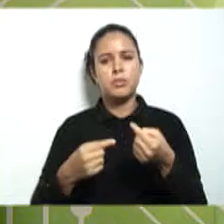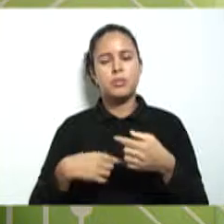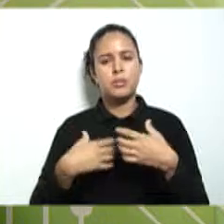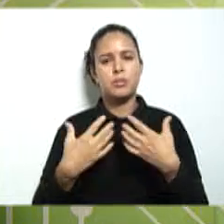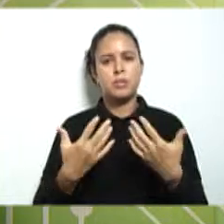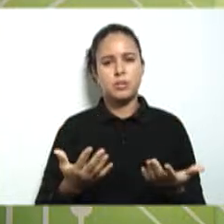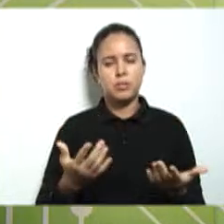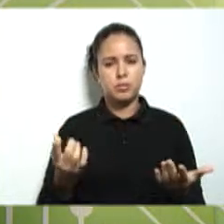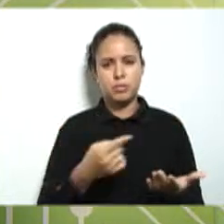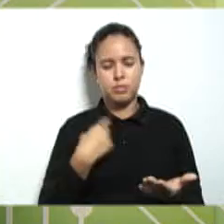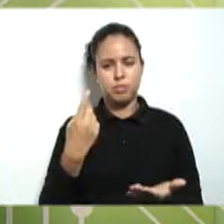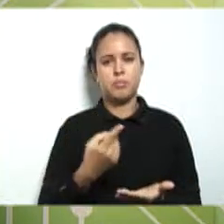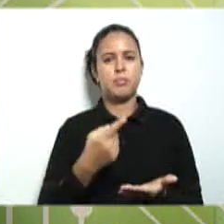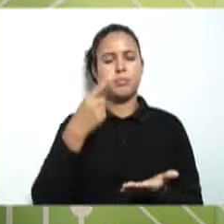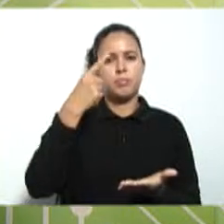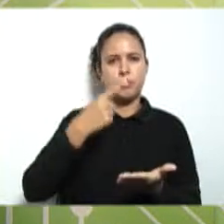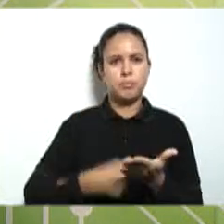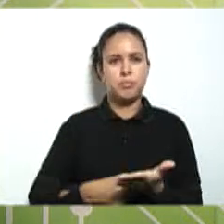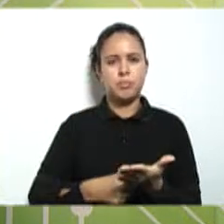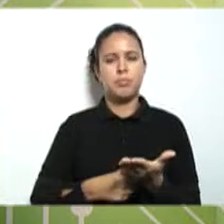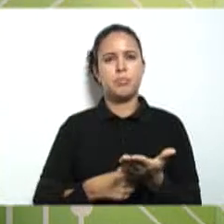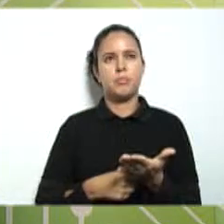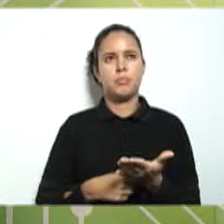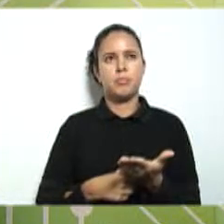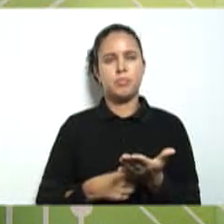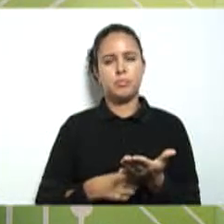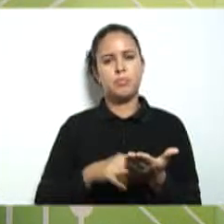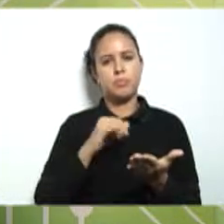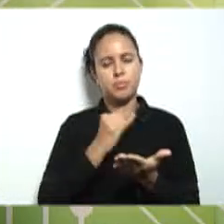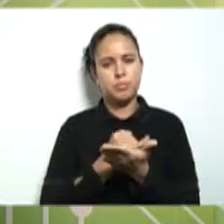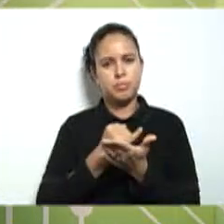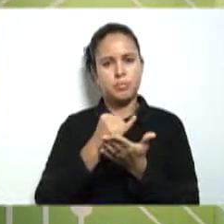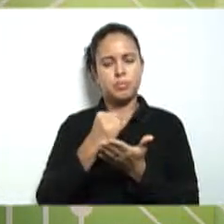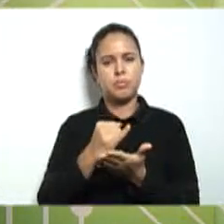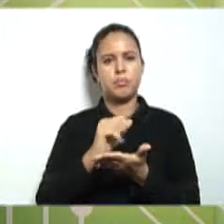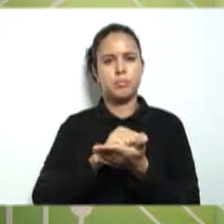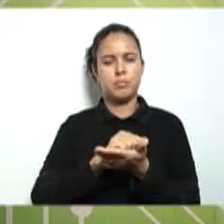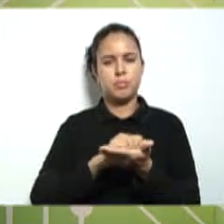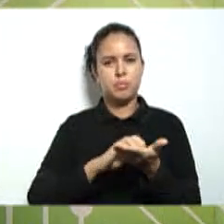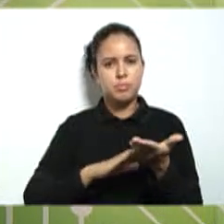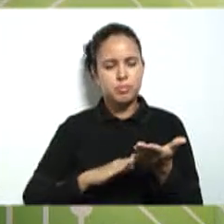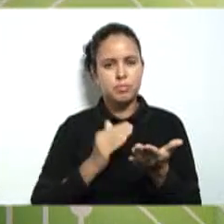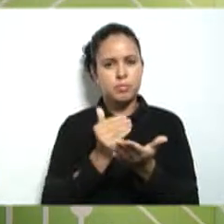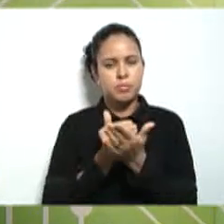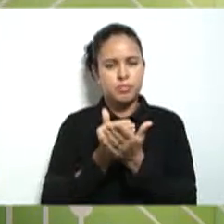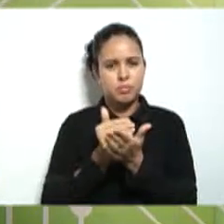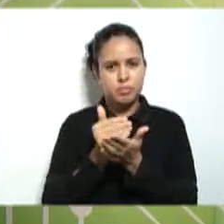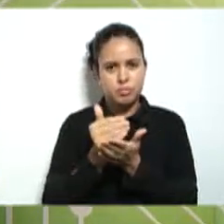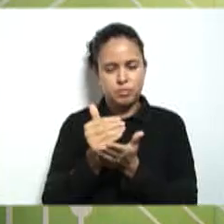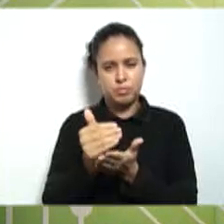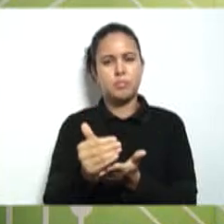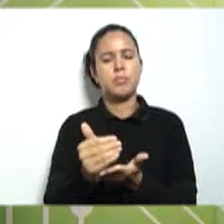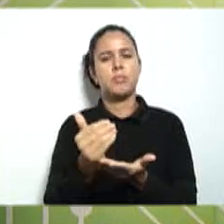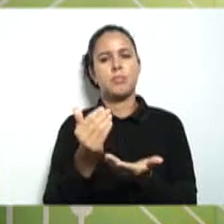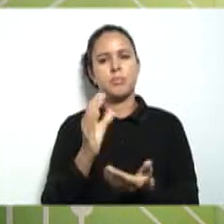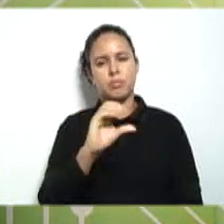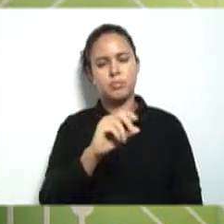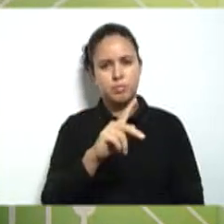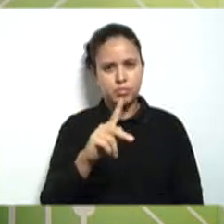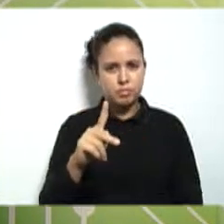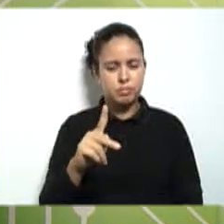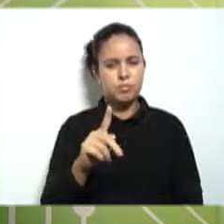a gente então está marcando esse início do projeto integrador como uma atividade mesmo, que vai começar a sua cooperativa. A gente espera muito que vocês levem